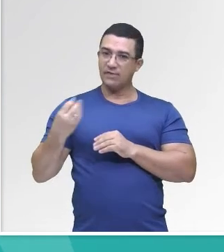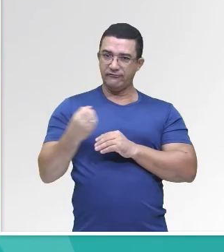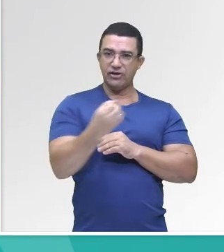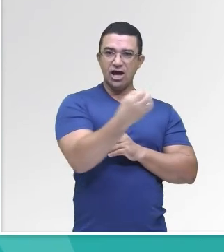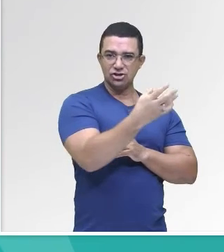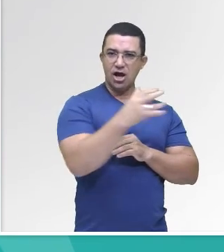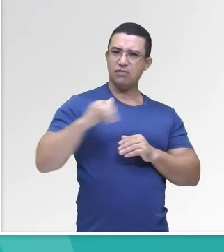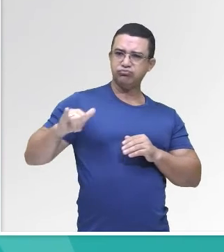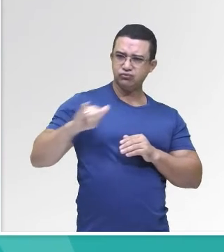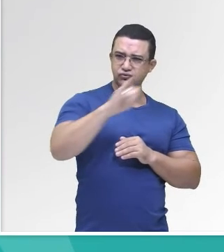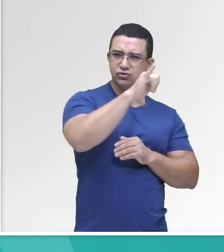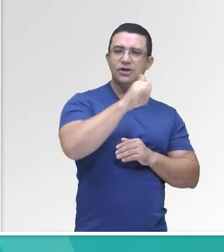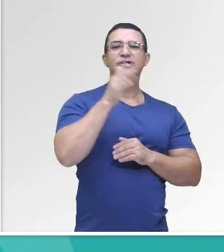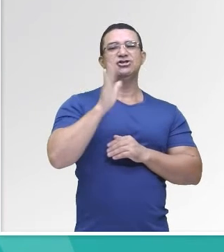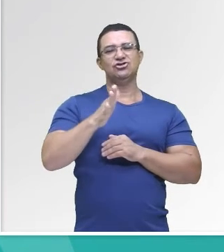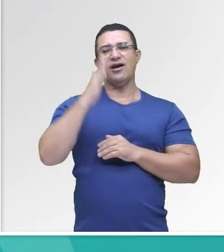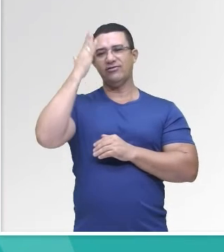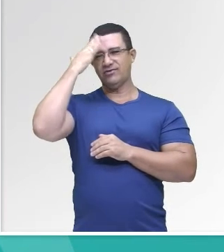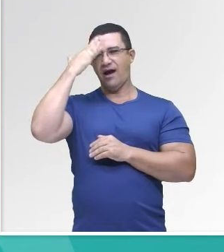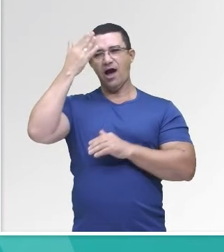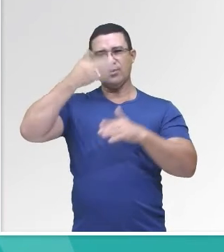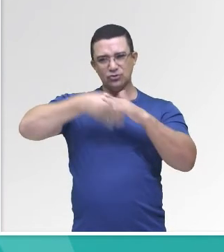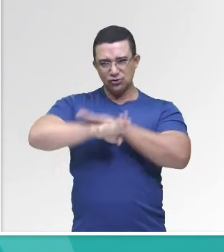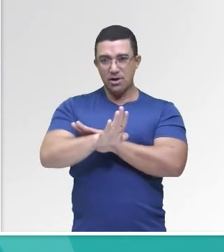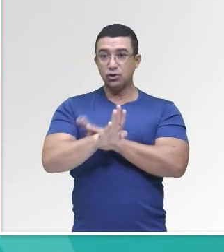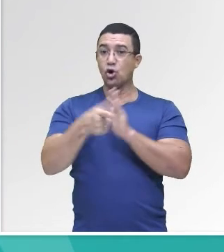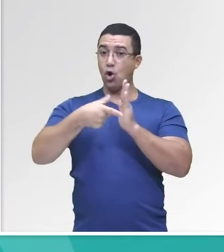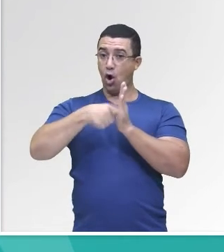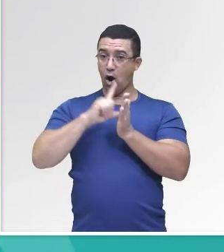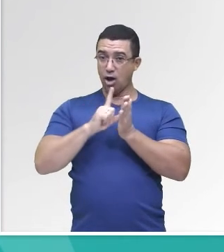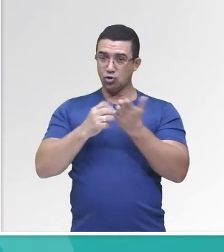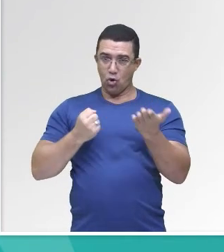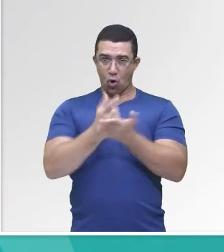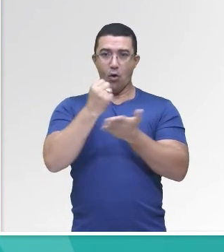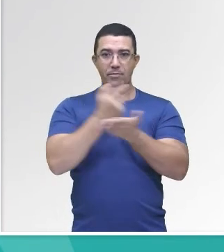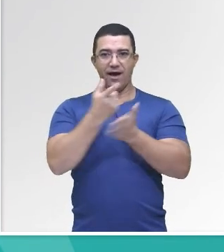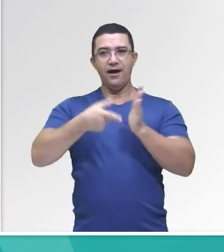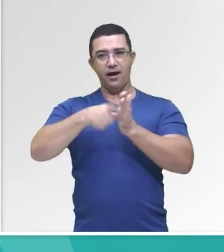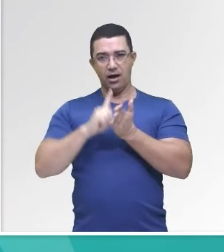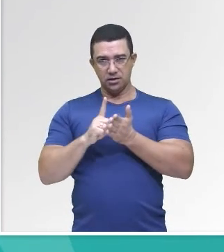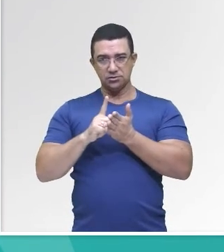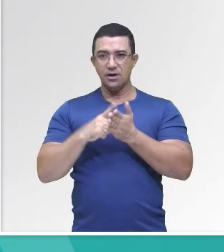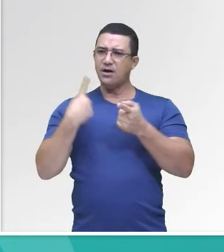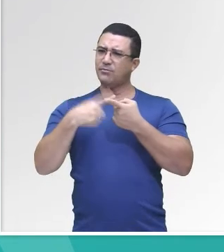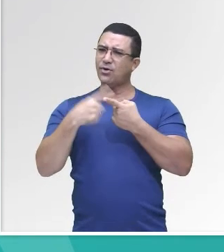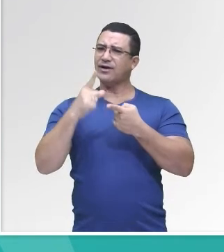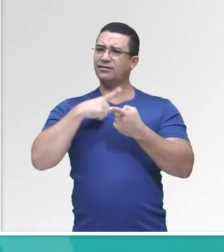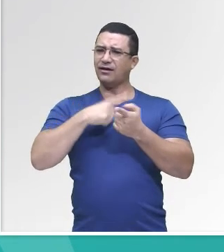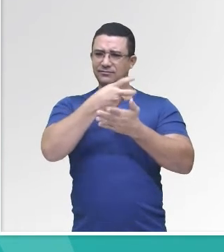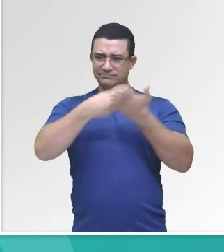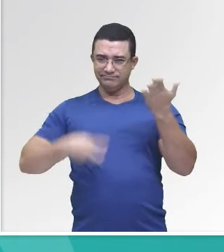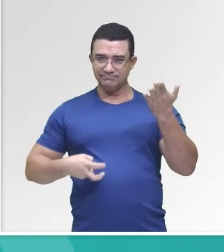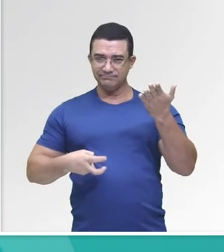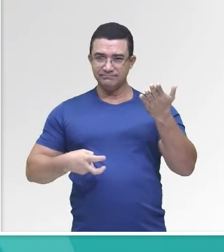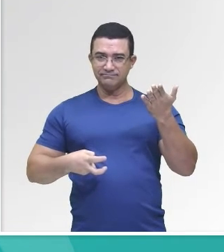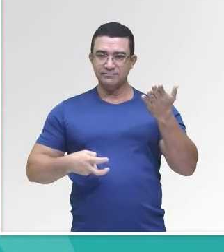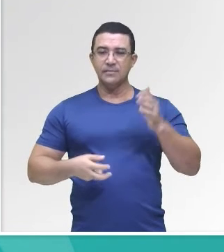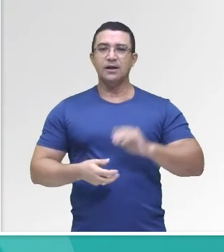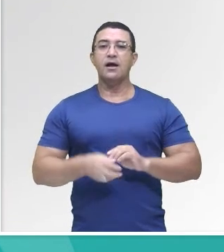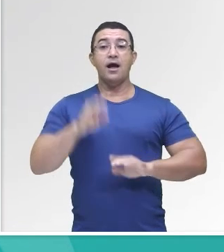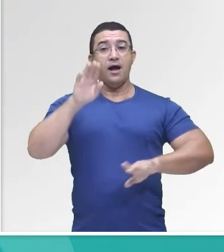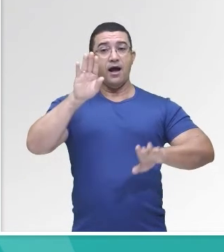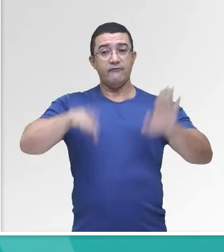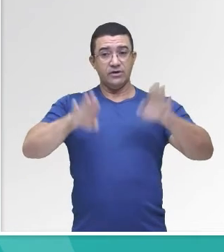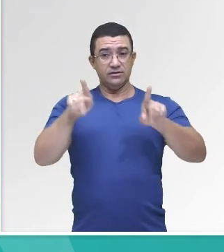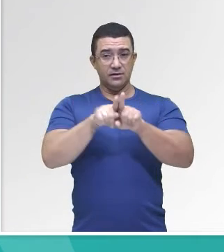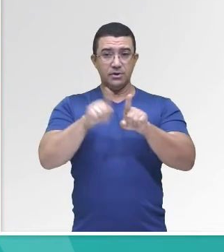baixa temporada, né, e muitas vezes também visitamos destinos turísticos luego